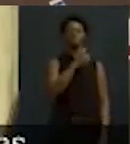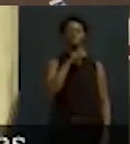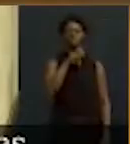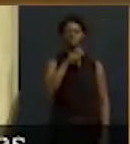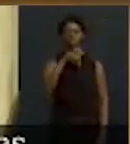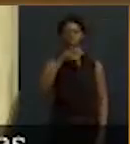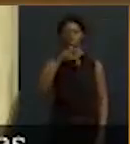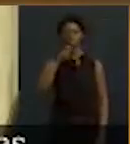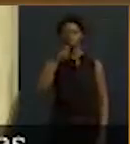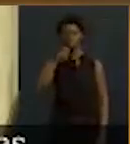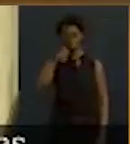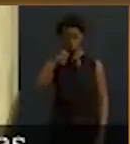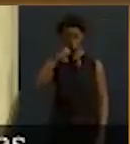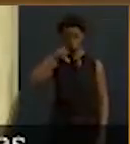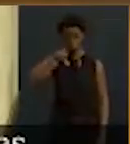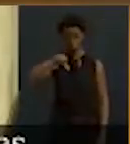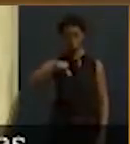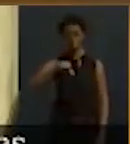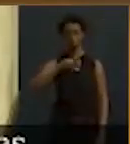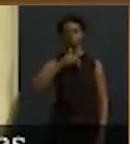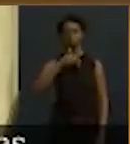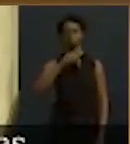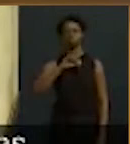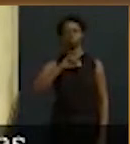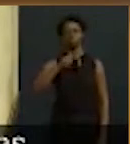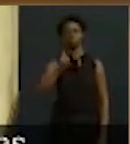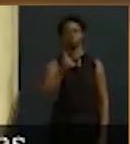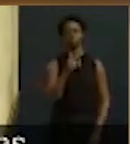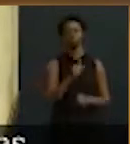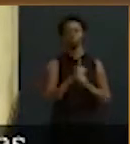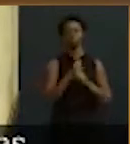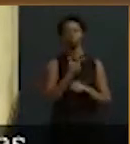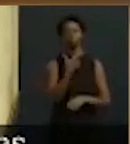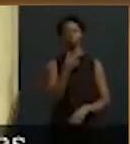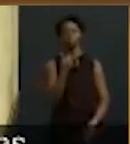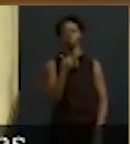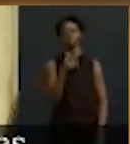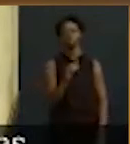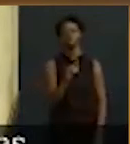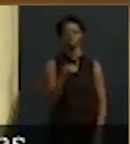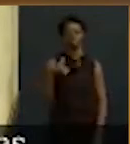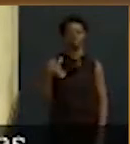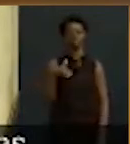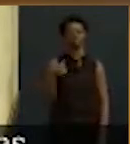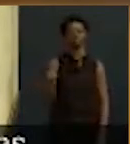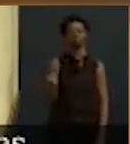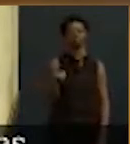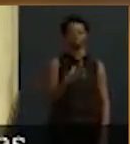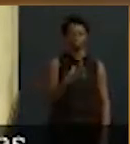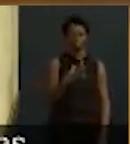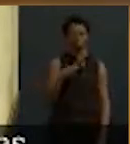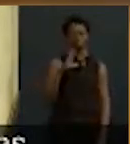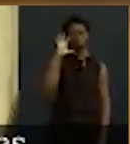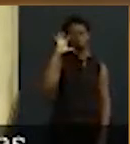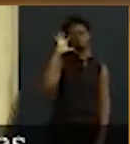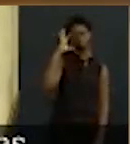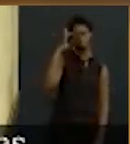1559, de 18 de janeiro de 2010. Recentemente, a